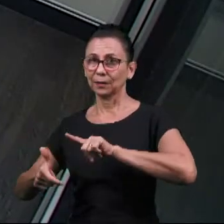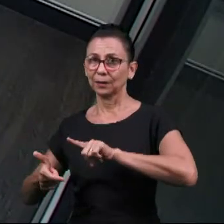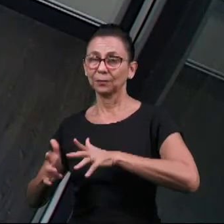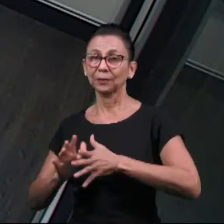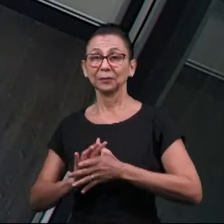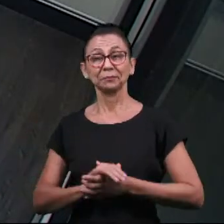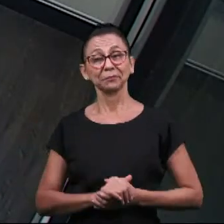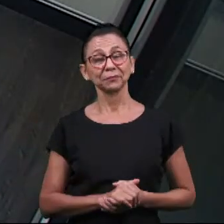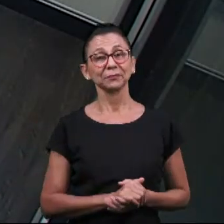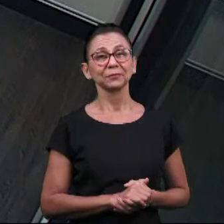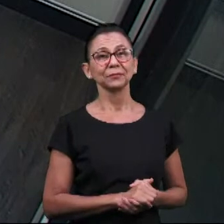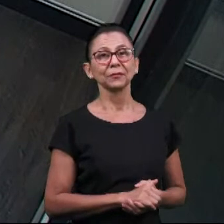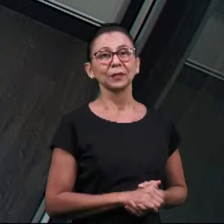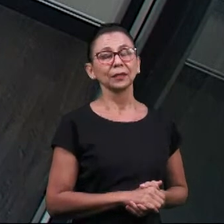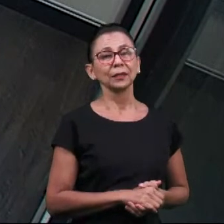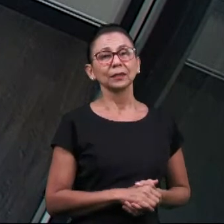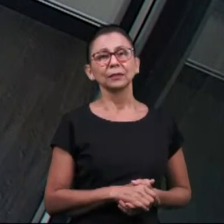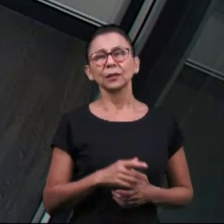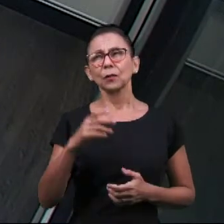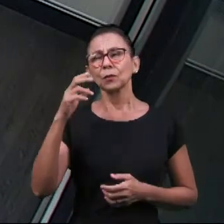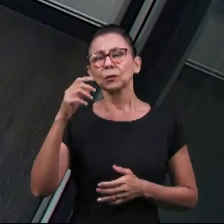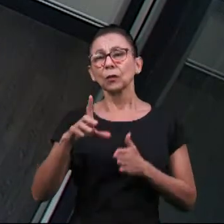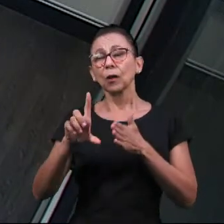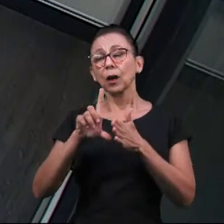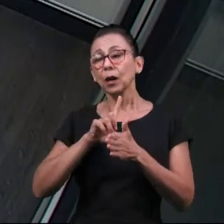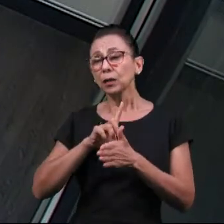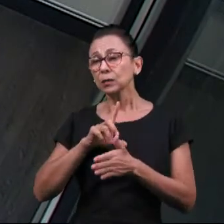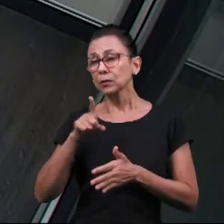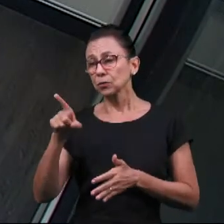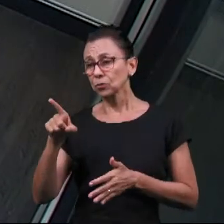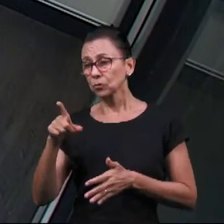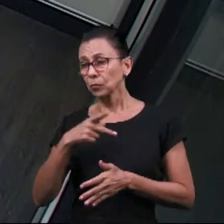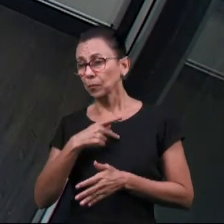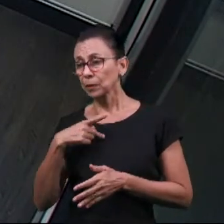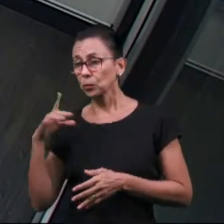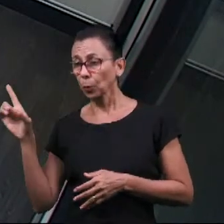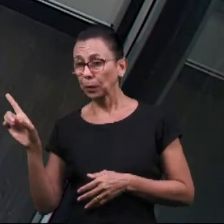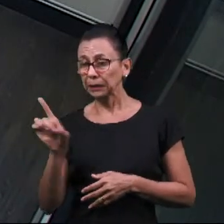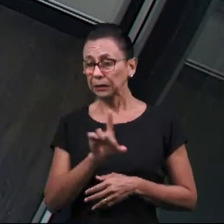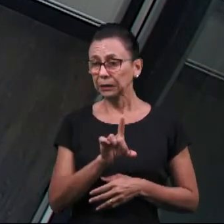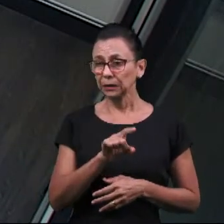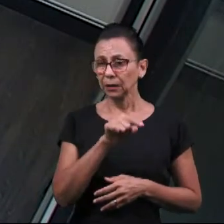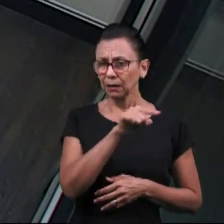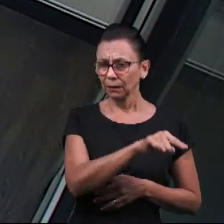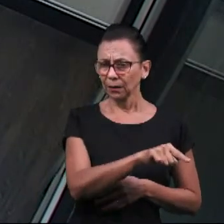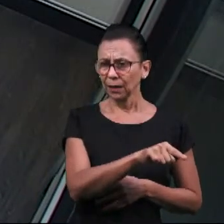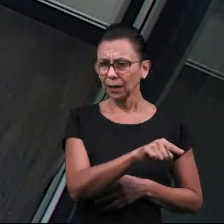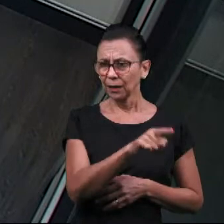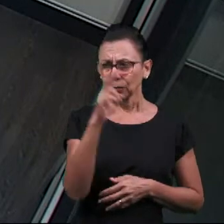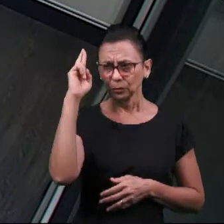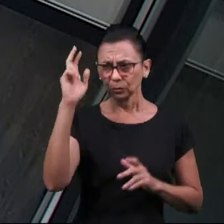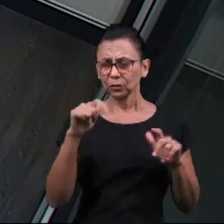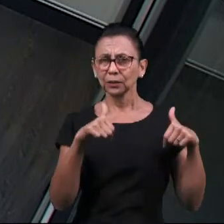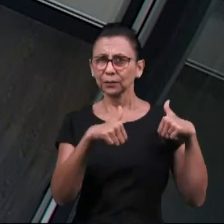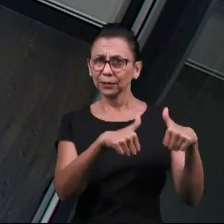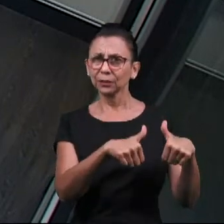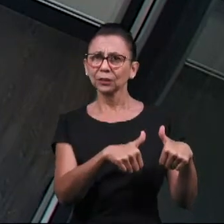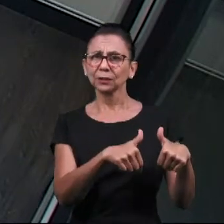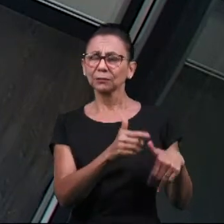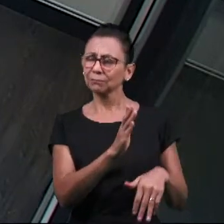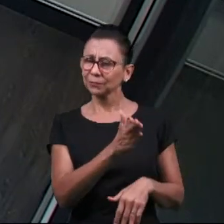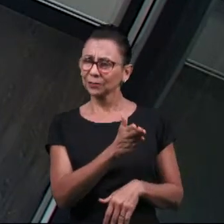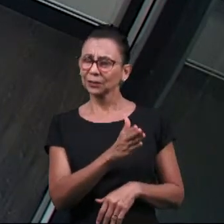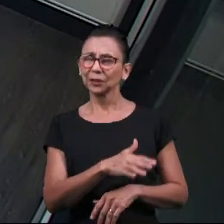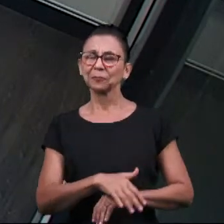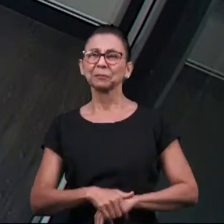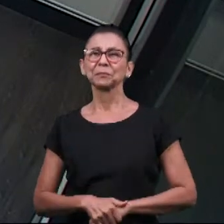foi lá, na verdade, né, para, logicamente, cuidar da ovelha. Mas o Senhor já estava operando, né, pastor? O Senhor já estava operando. O